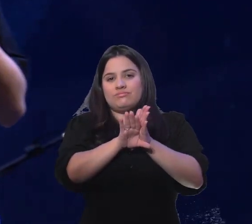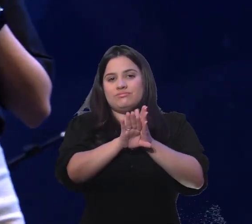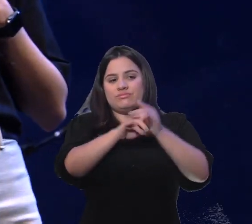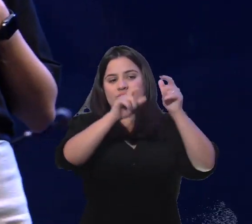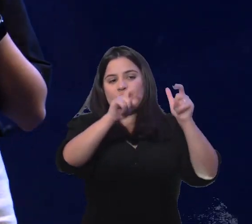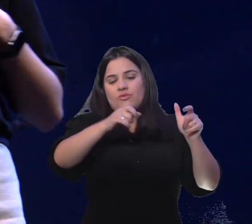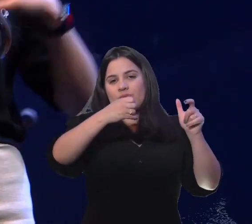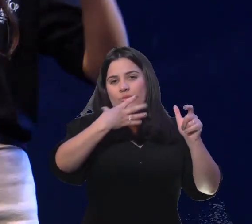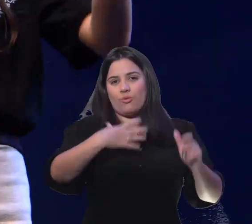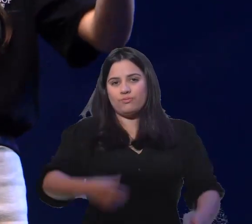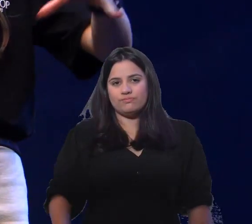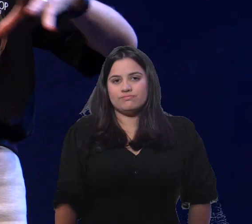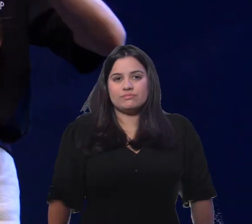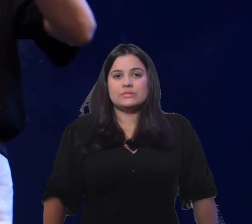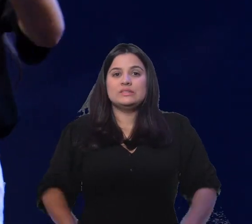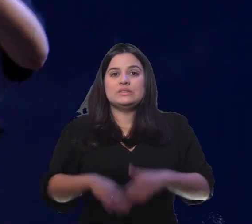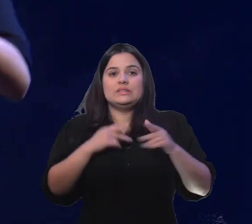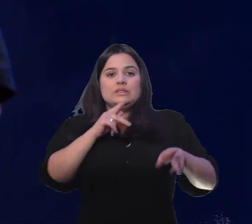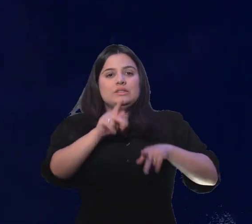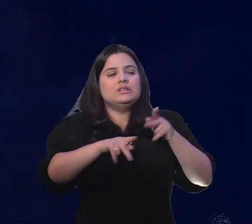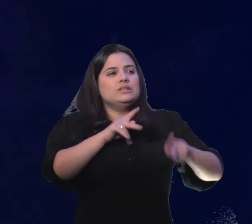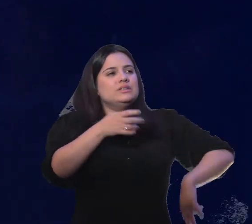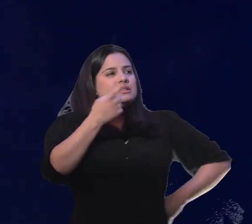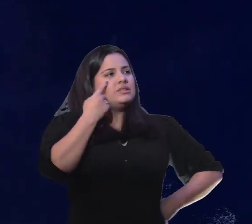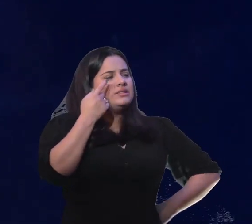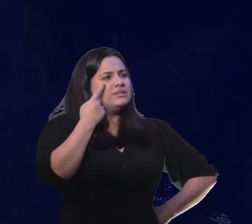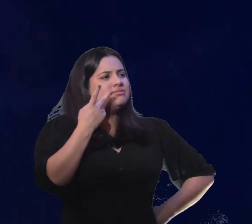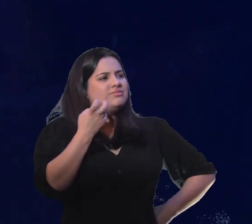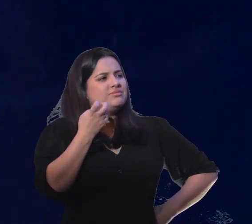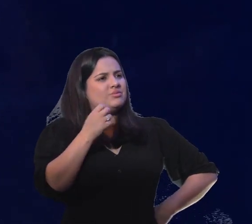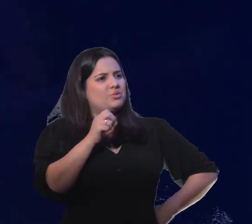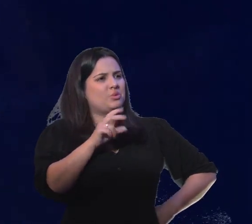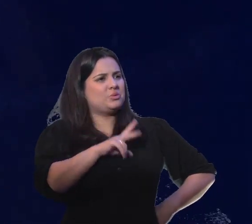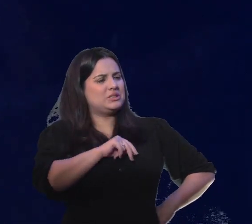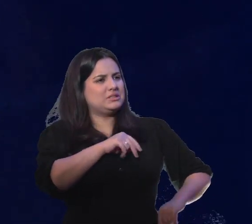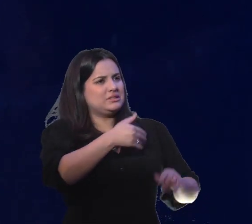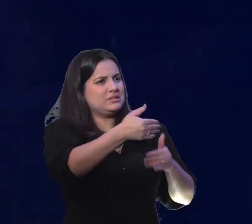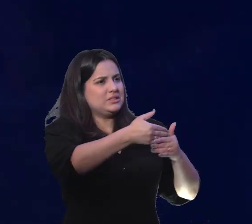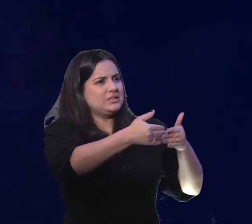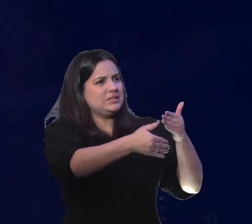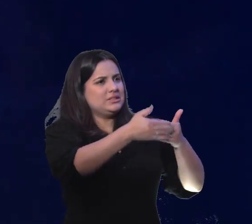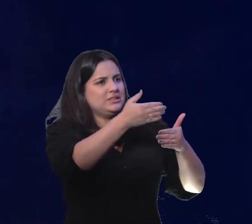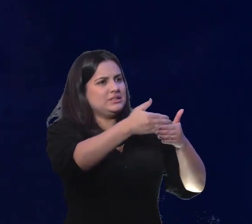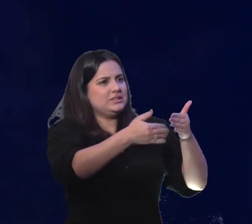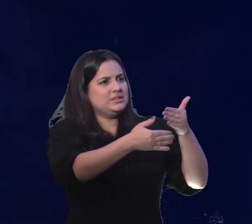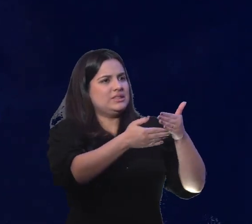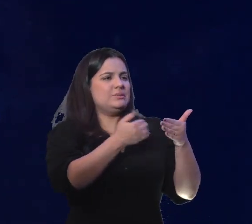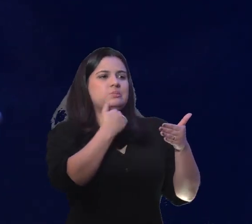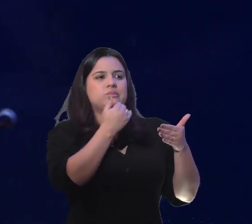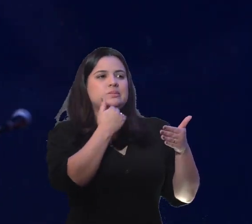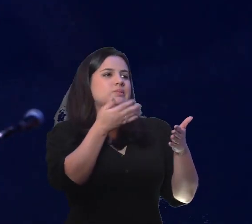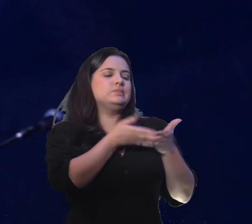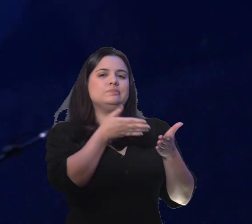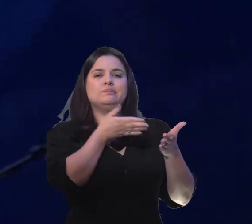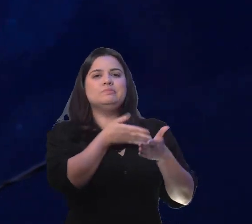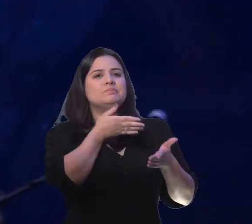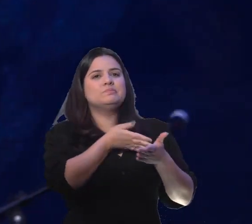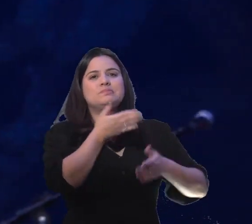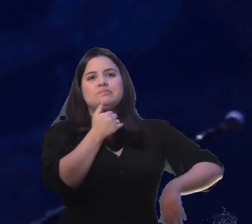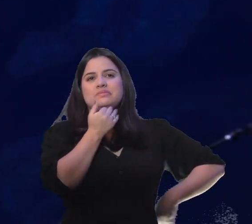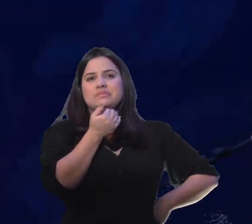Então, o povo viu lá os gigantes, os muros, e eles acharam, isso aqui vai nos impedir de entrar na terra. Mas, na verdade,